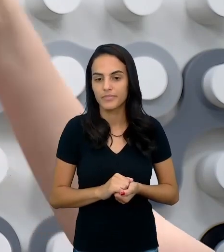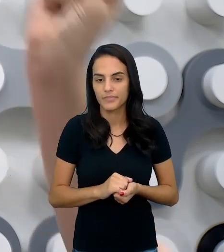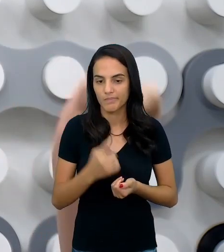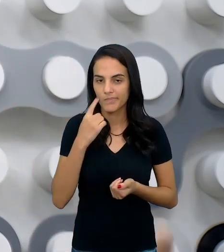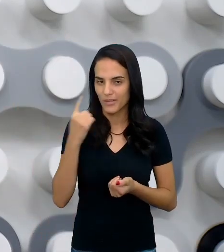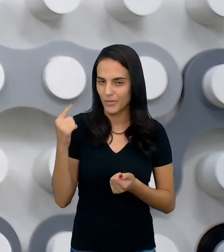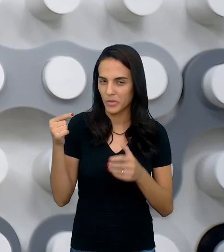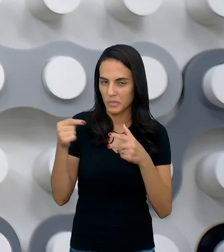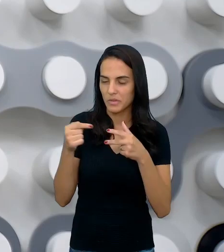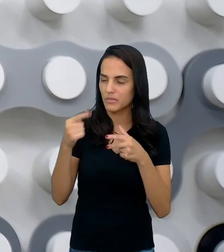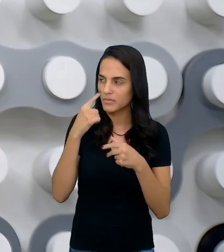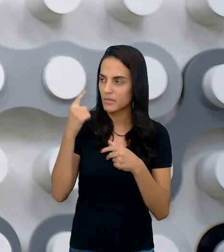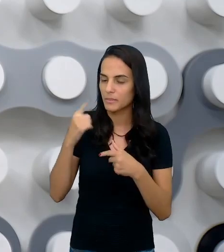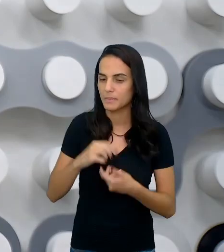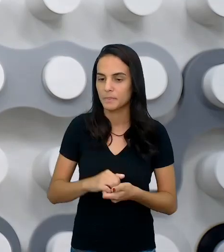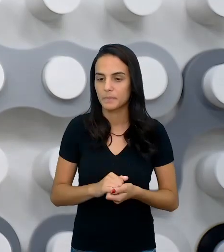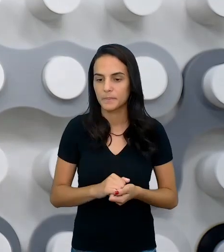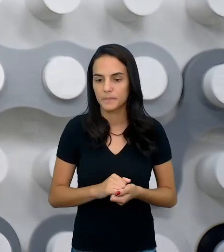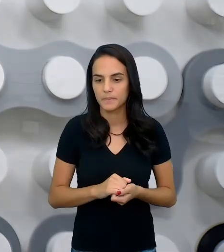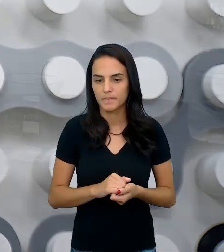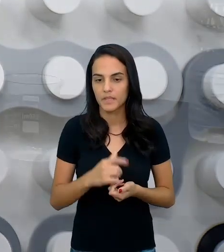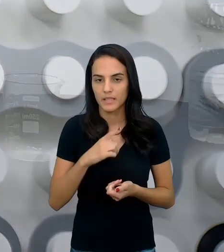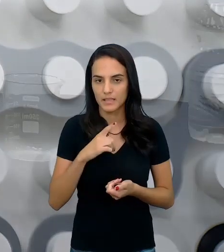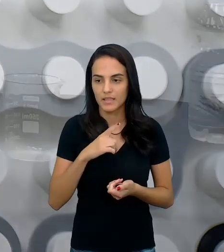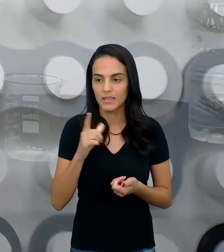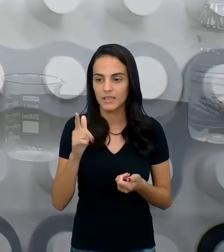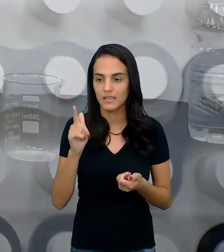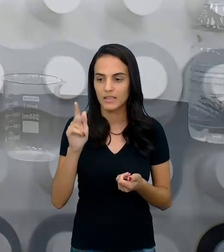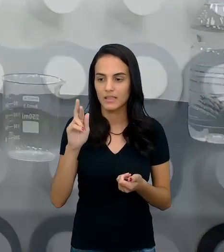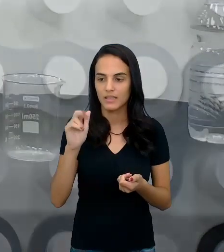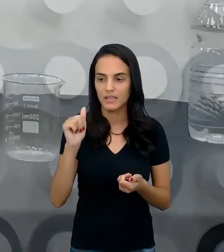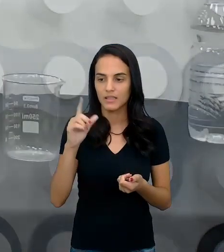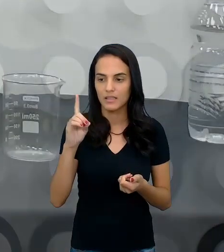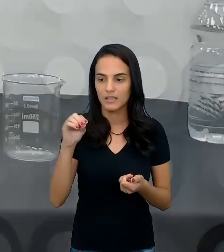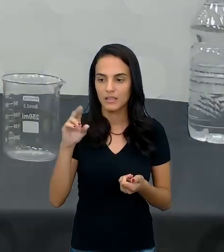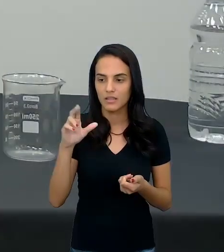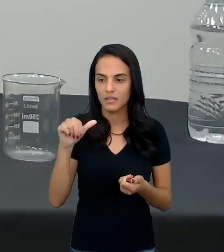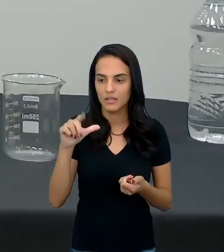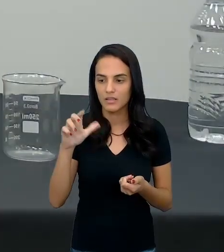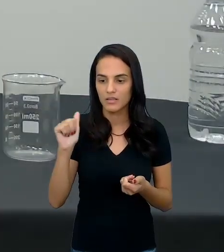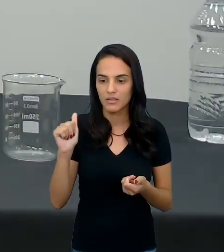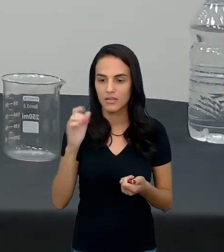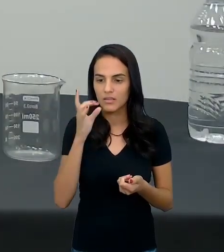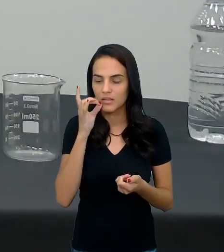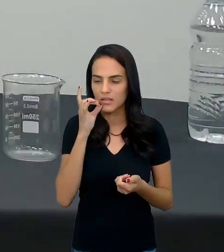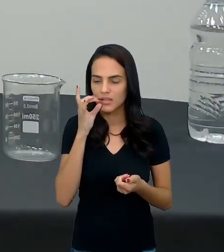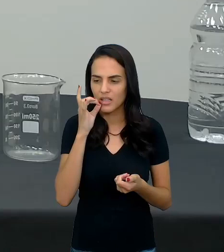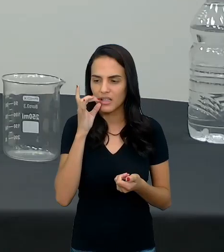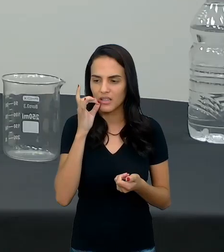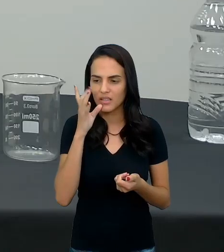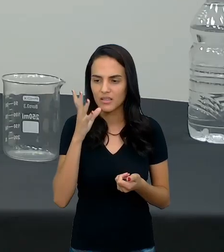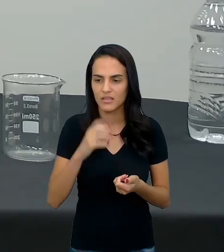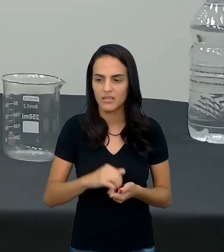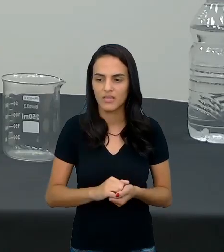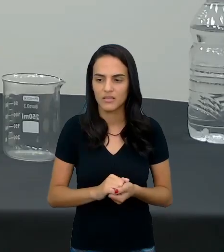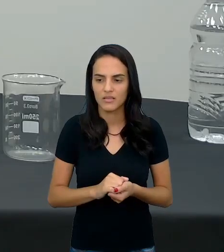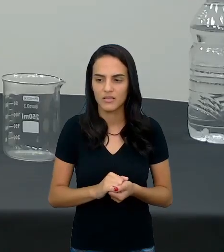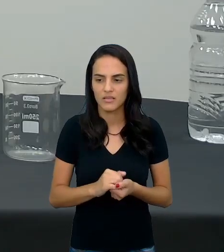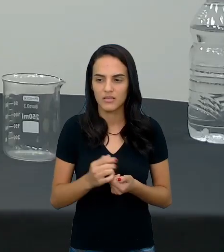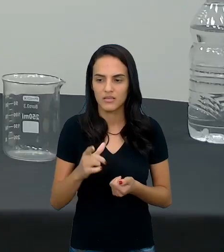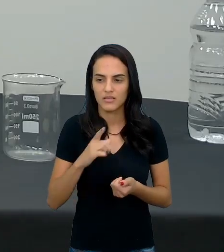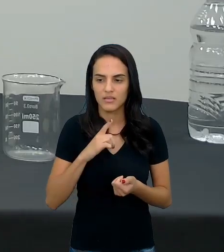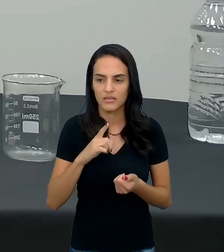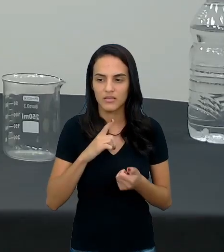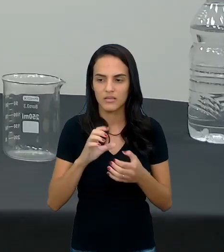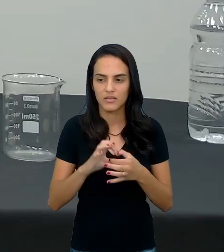apontando, justamente essas glândulas salivares, então, que elas liberam, então, a saliva. E quando elas